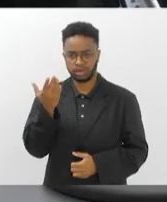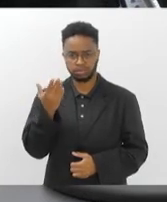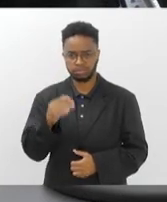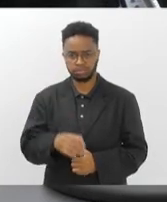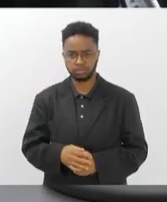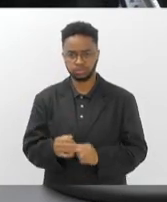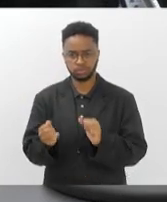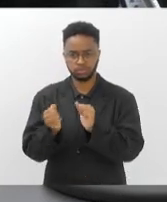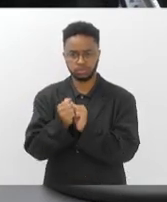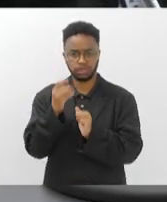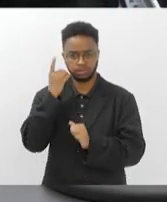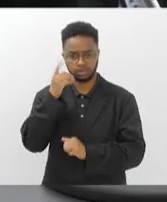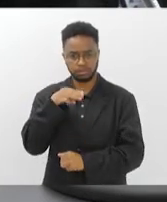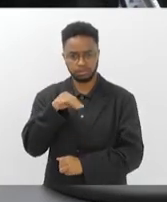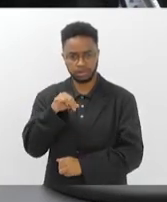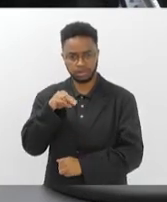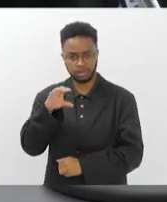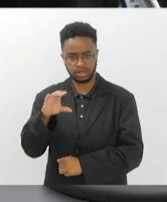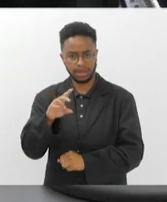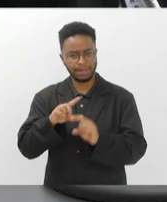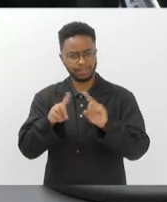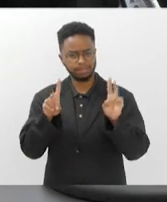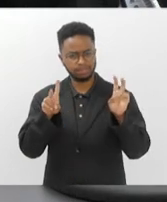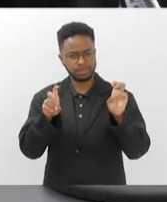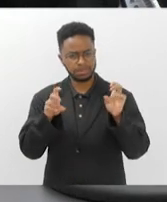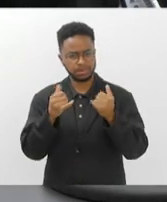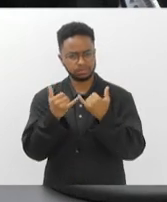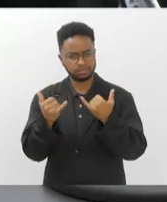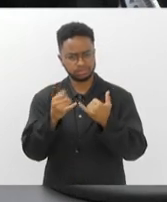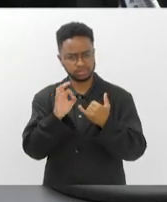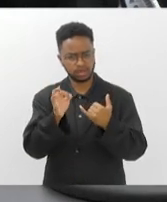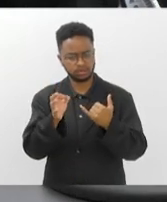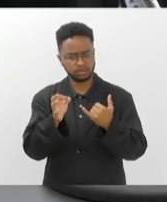conjunto com o deputado Carlos Mink. Mas o tema não é similar?